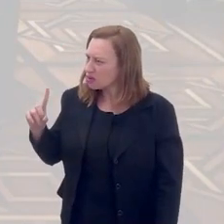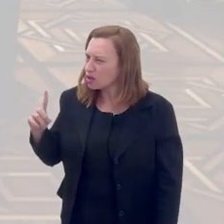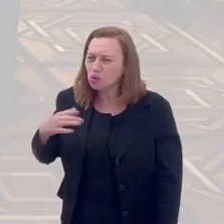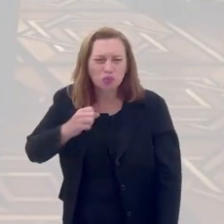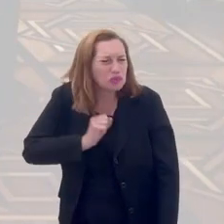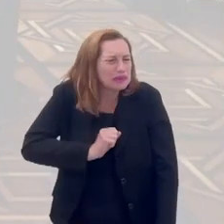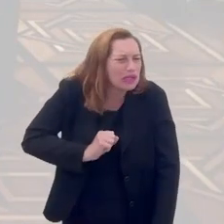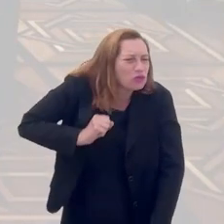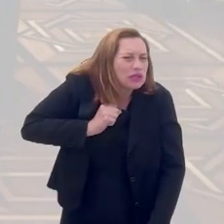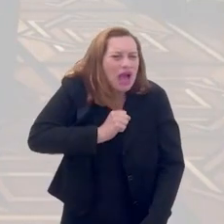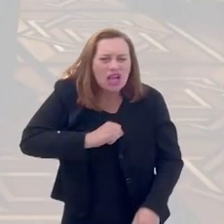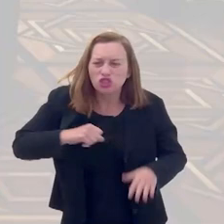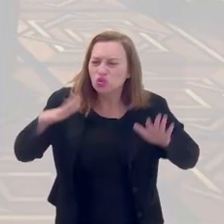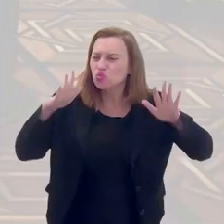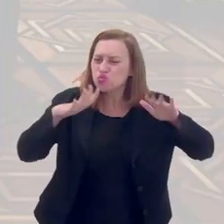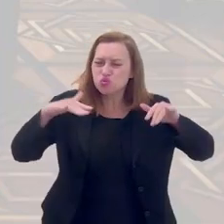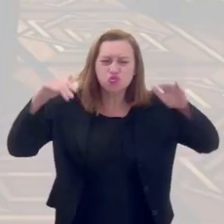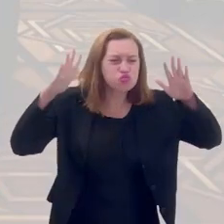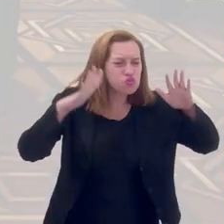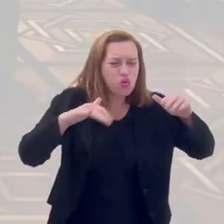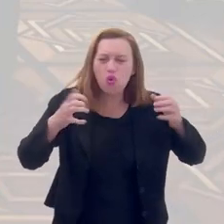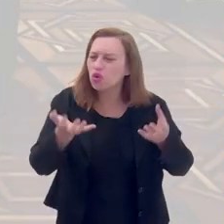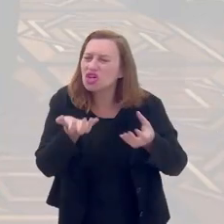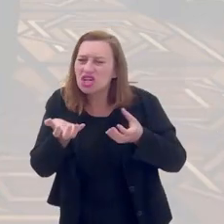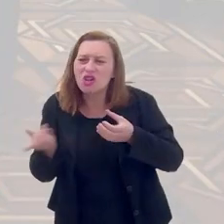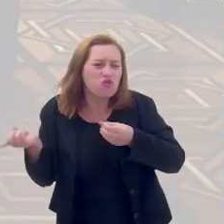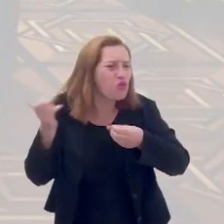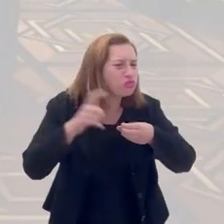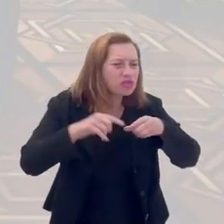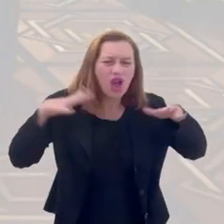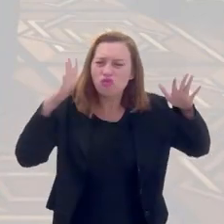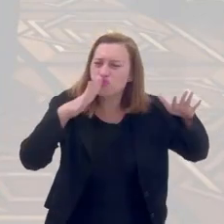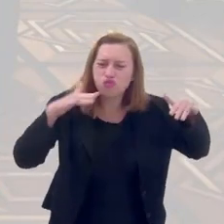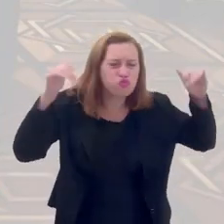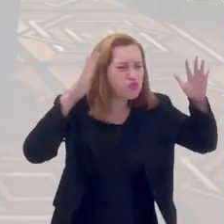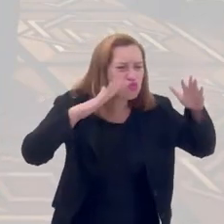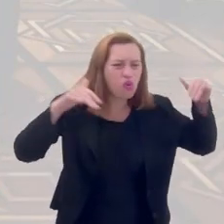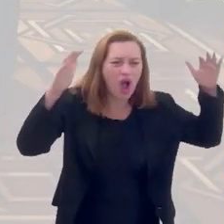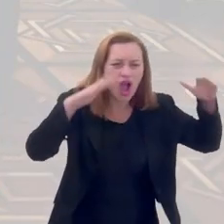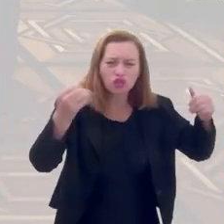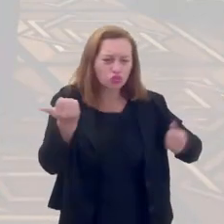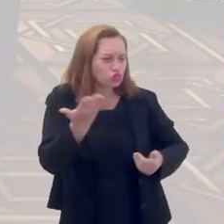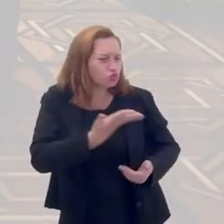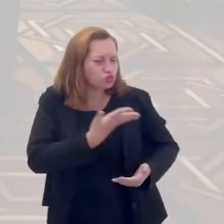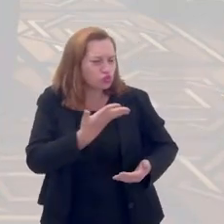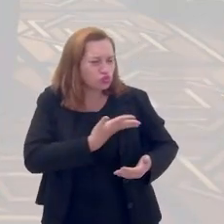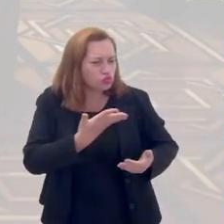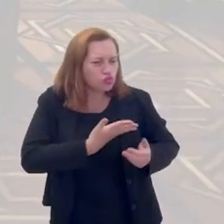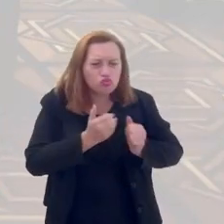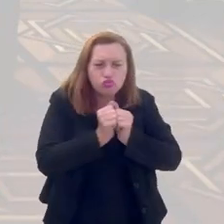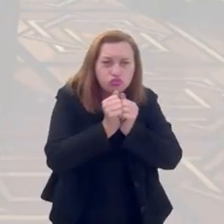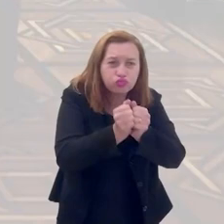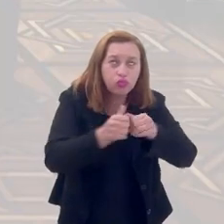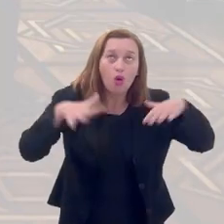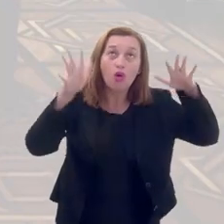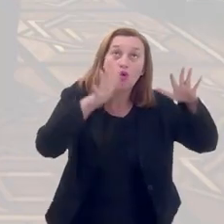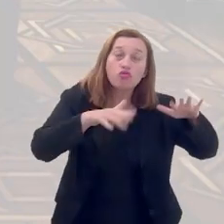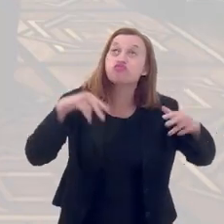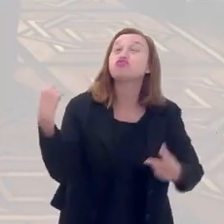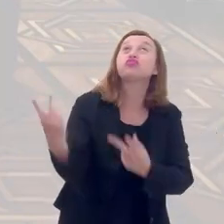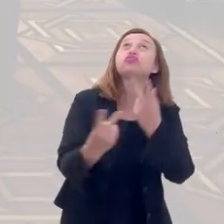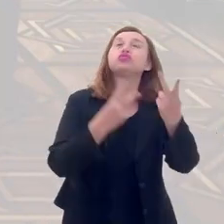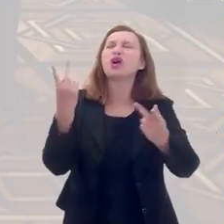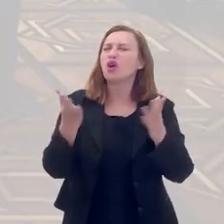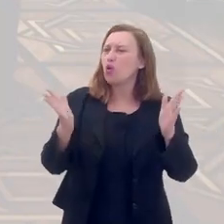estou com saudade da minha vida eu queria aquela vida de volta aonde todos os nossos amigos voavam em direção e aquele vento